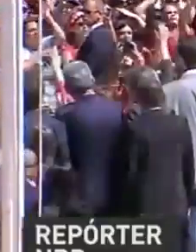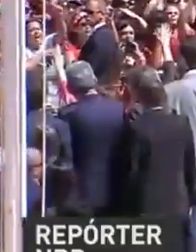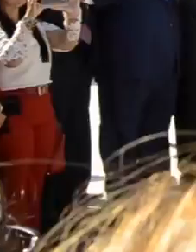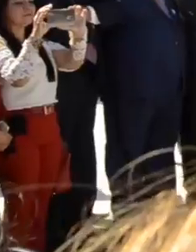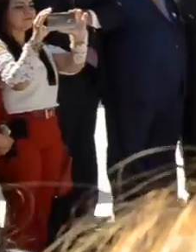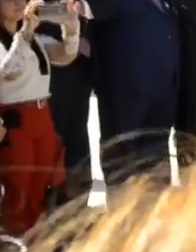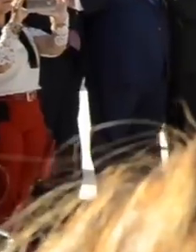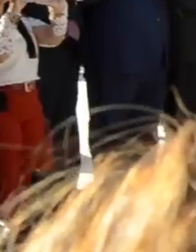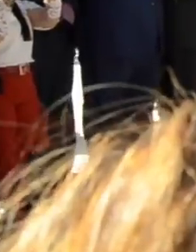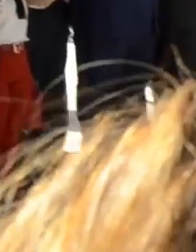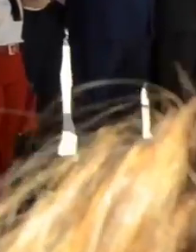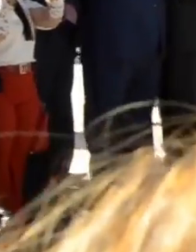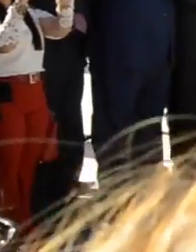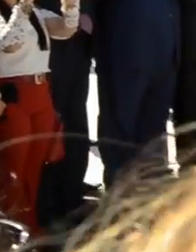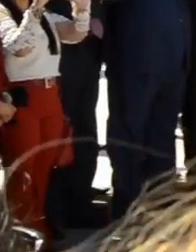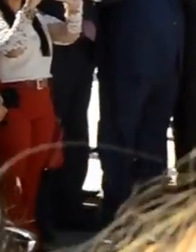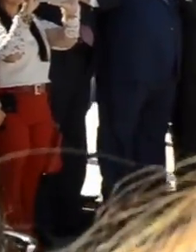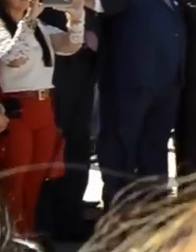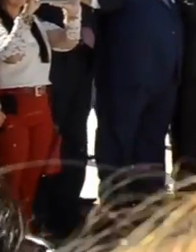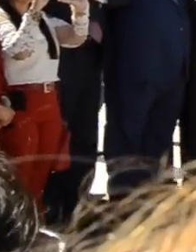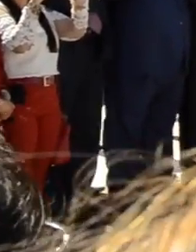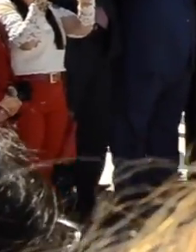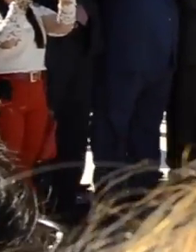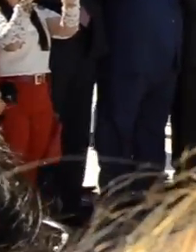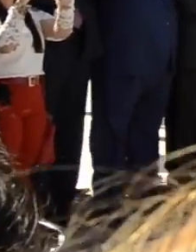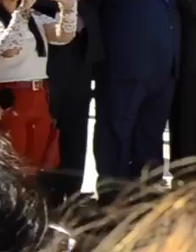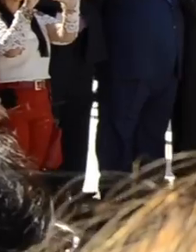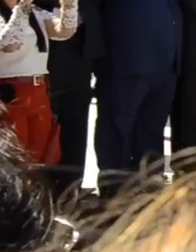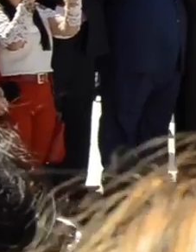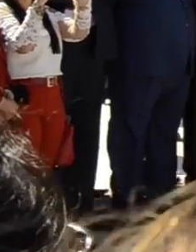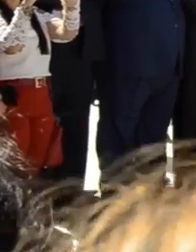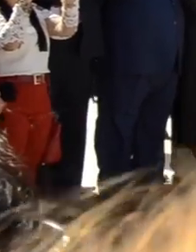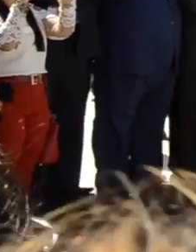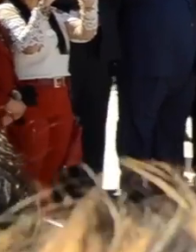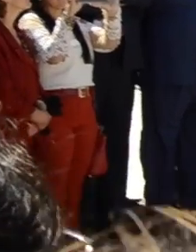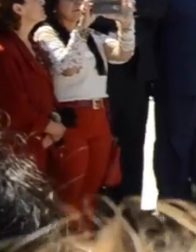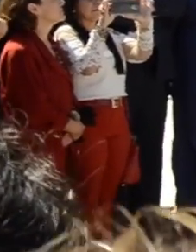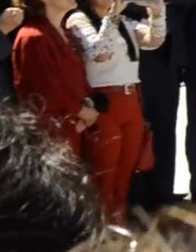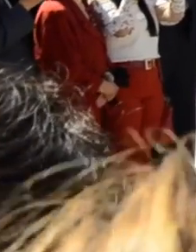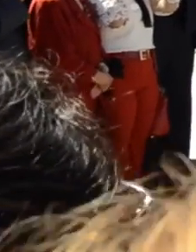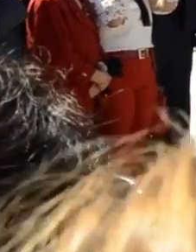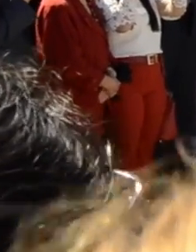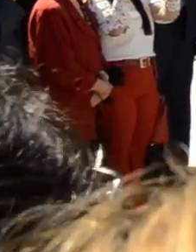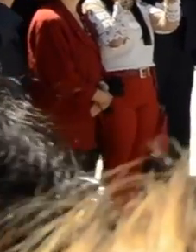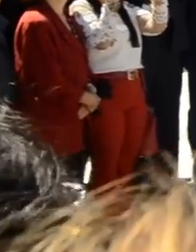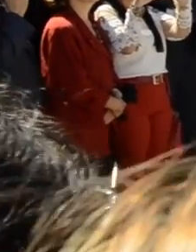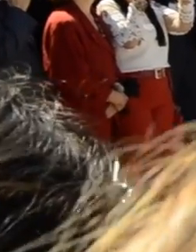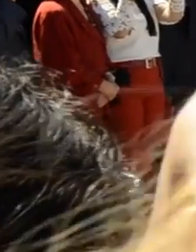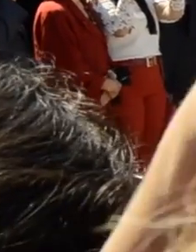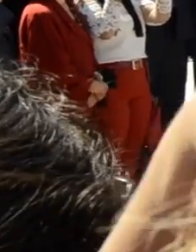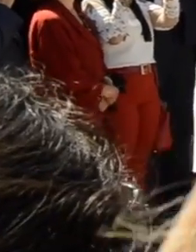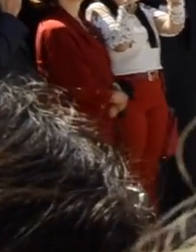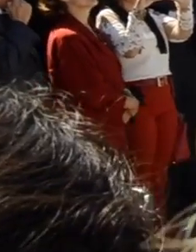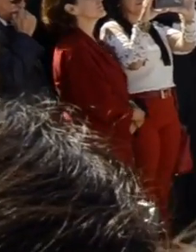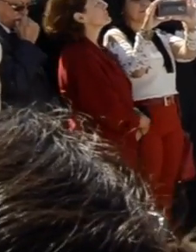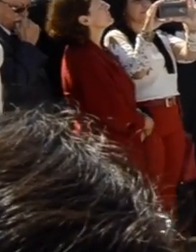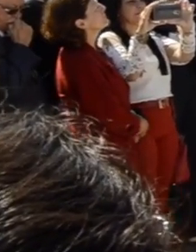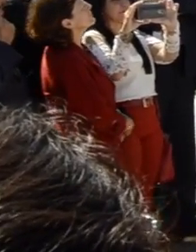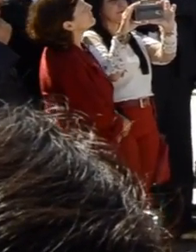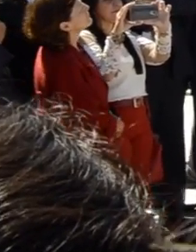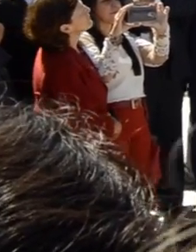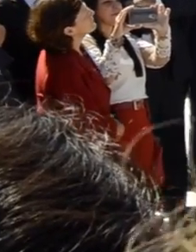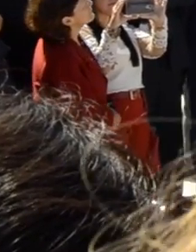Uma democracia feita com a resistência de milhões de brasileiros. Mas o que